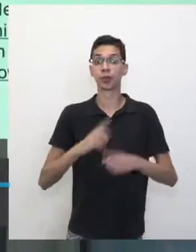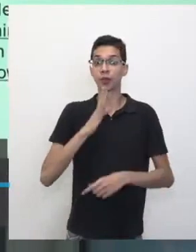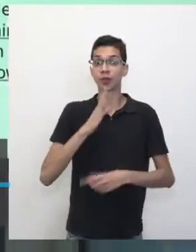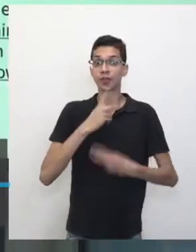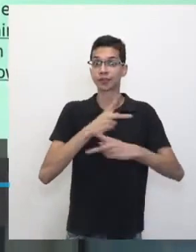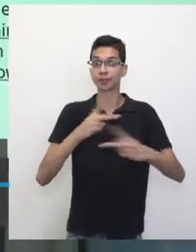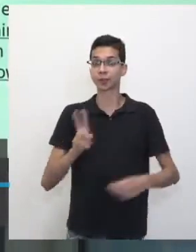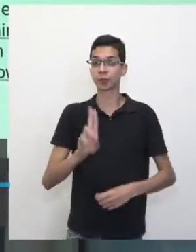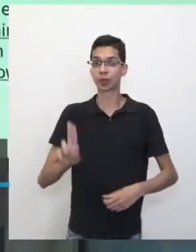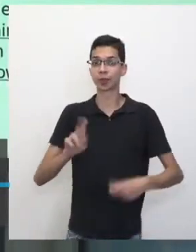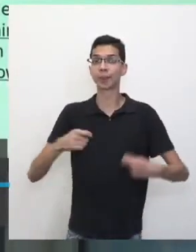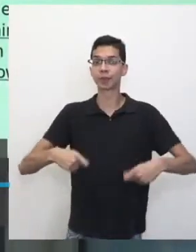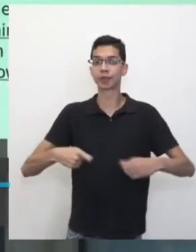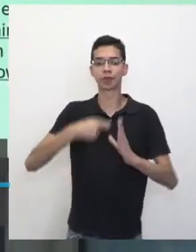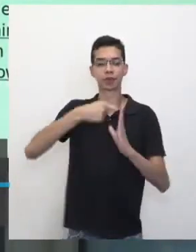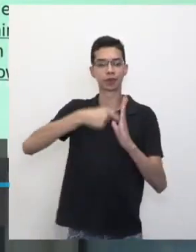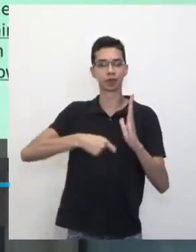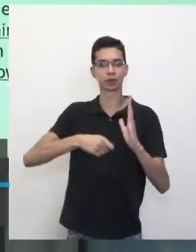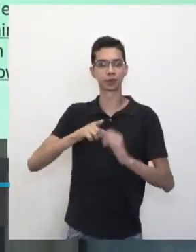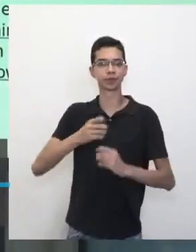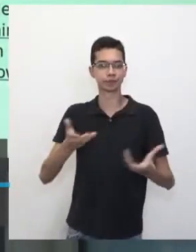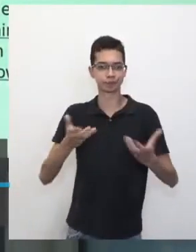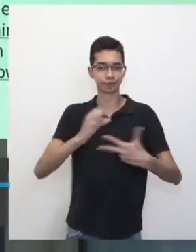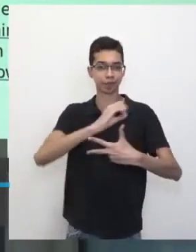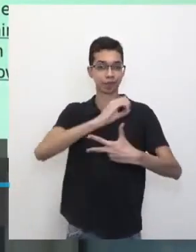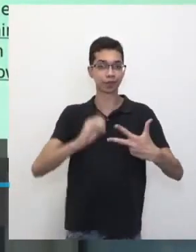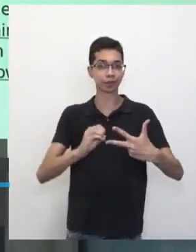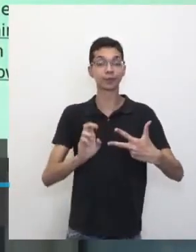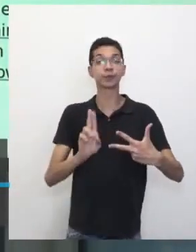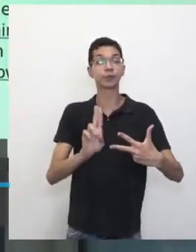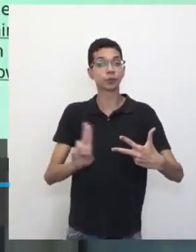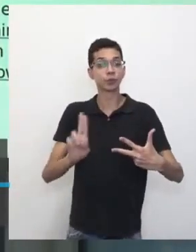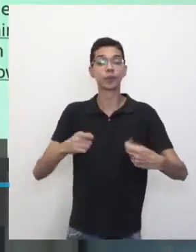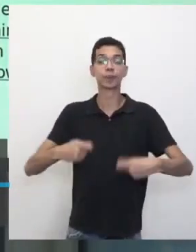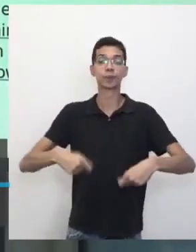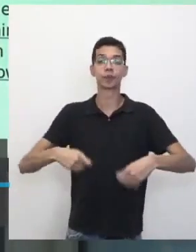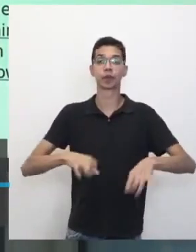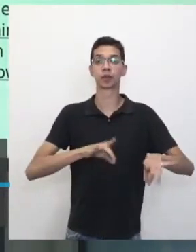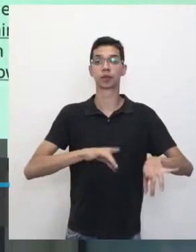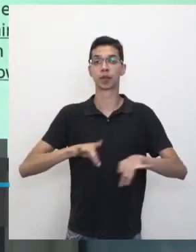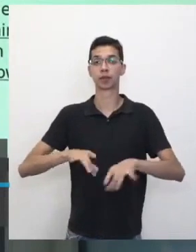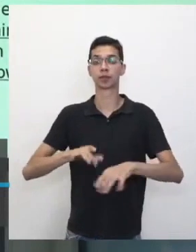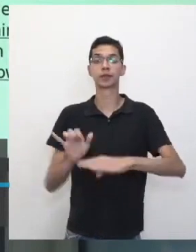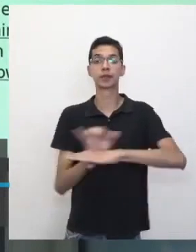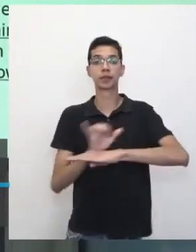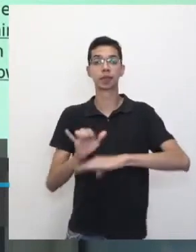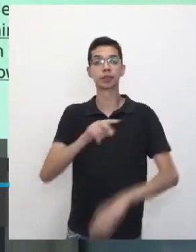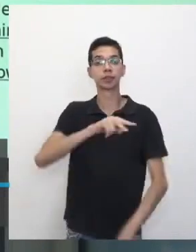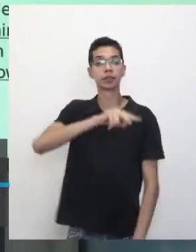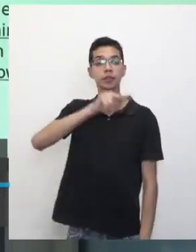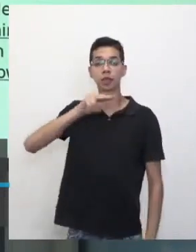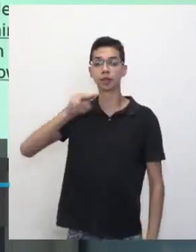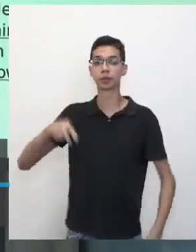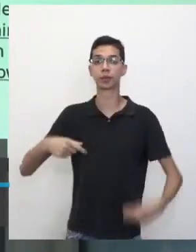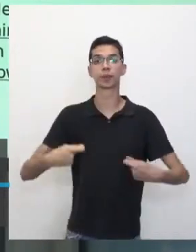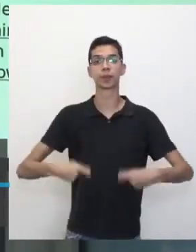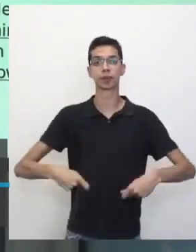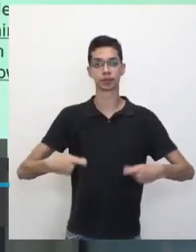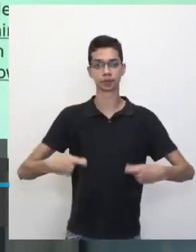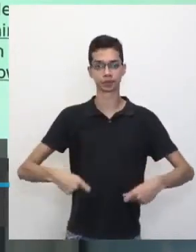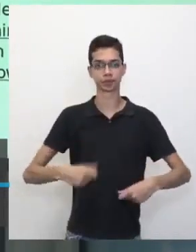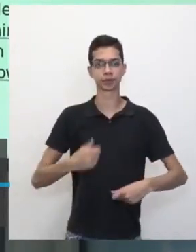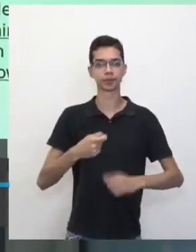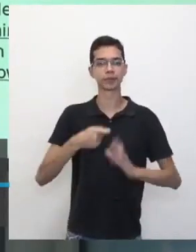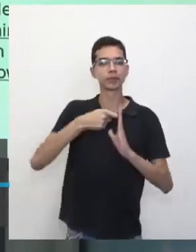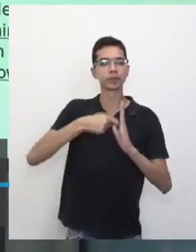ler. Então, você pretende prestar o Enem? Eu tenho que usar essa técnica de leitura, né? Essa estratégiazinha lá. Vou para o texto e tento